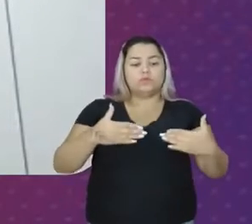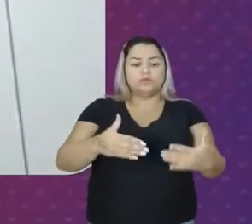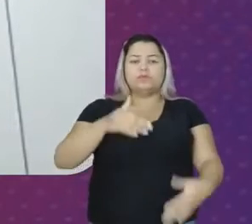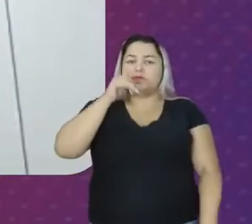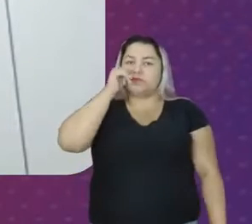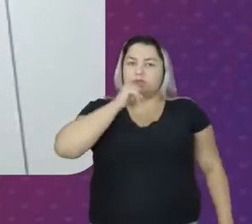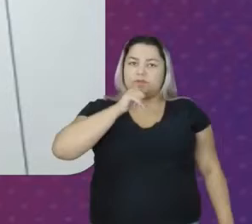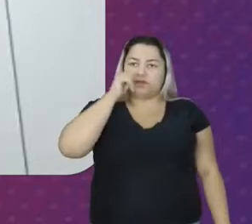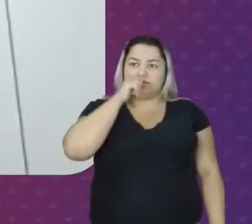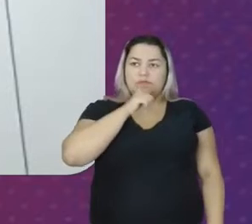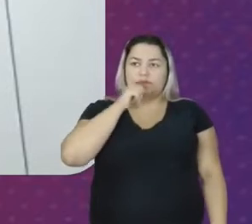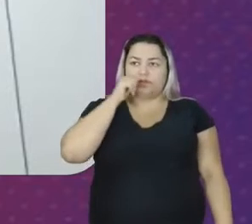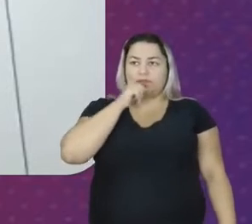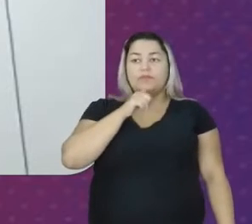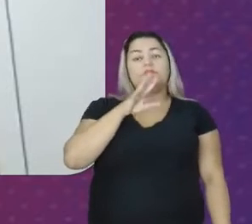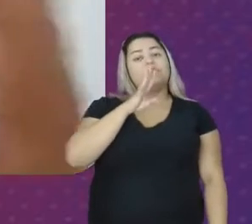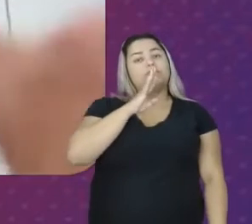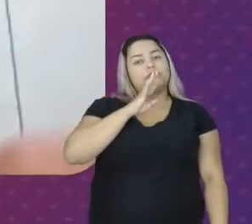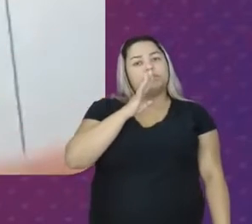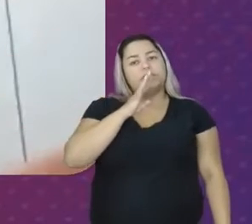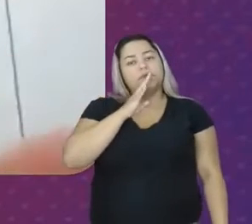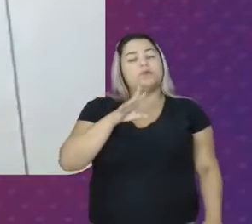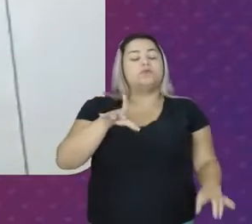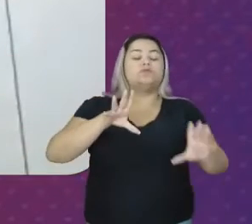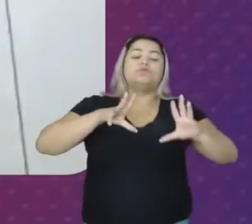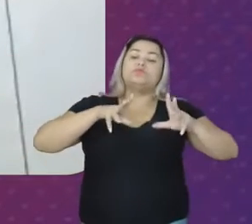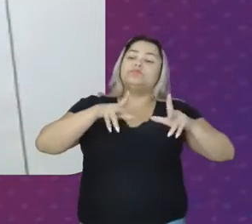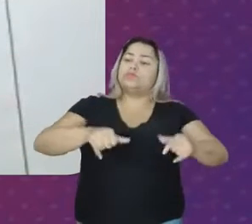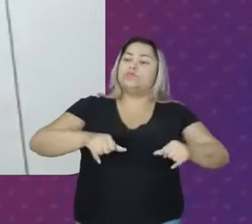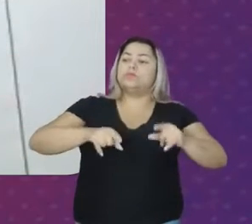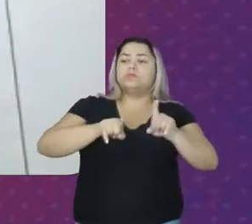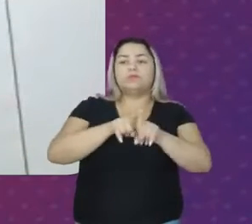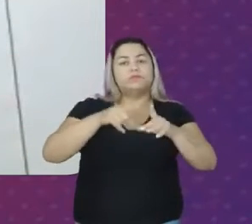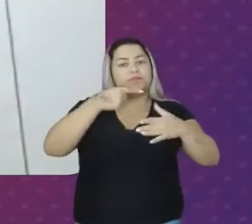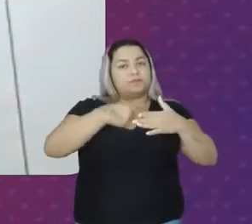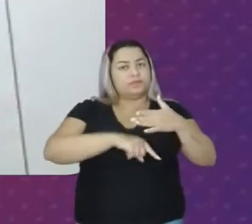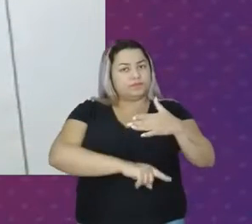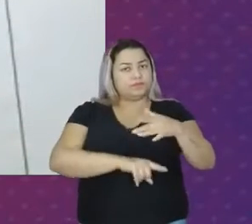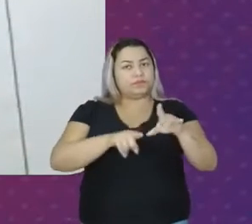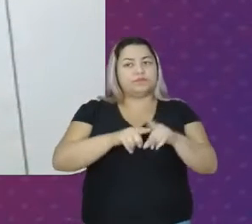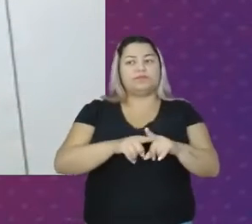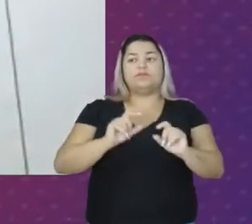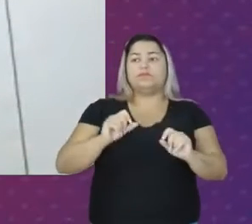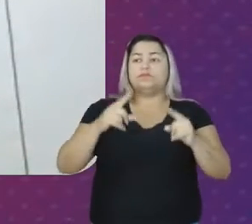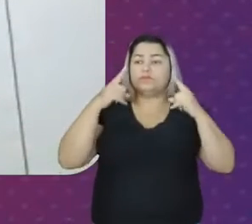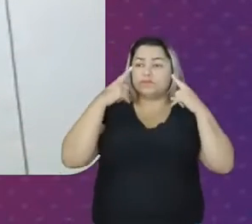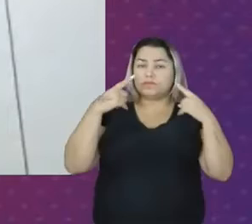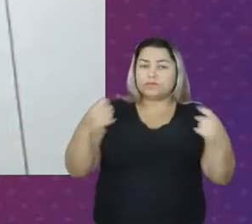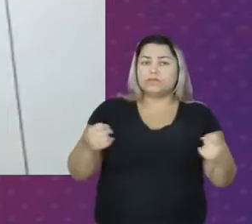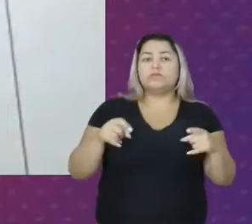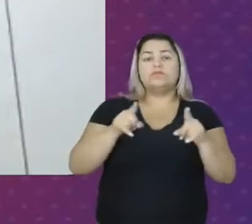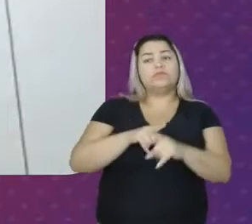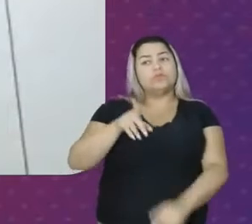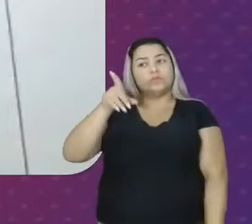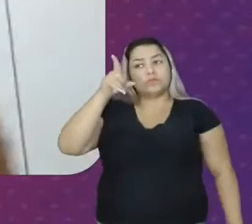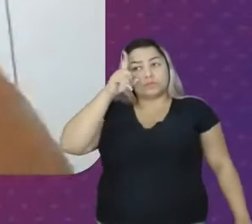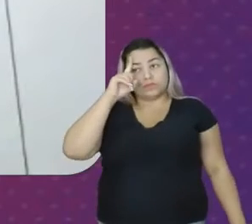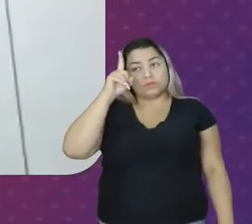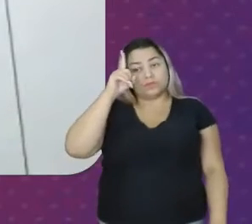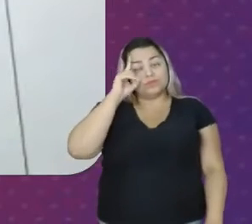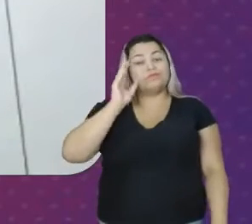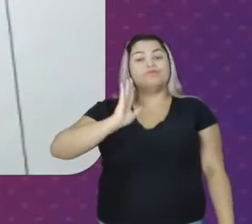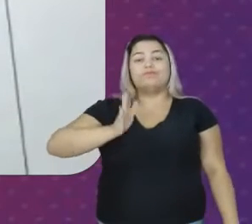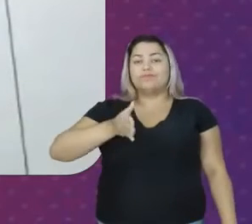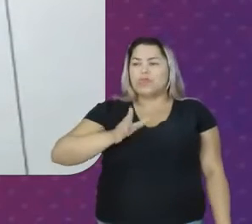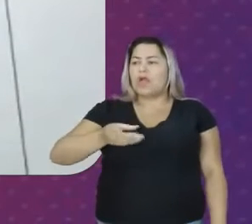Mulheres, reconhecendo todo esse ambiente de profunda violência política que as mulheres vêm sofrendo cotidianamente já